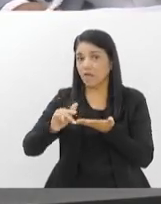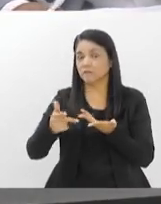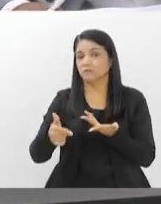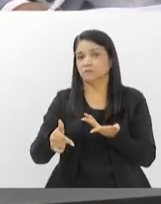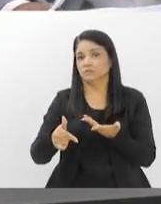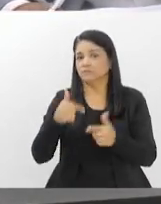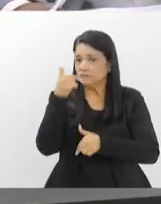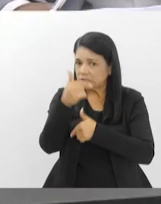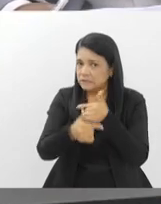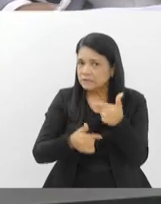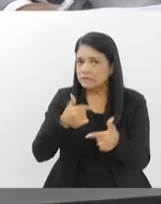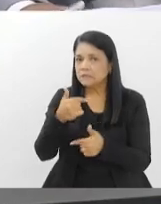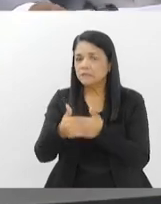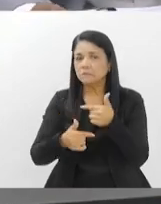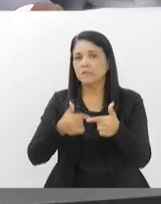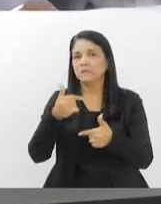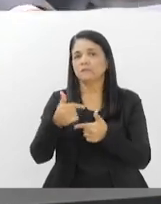trabalhando